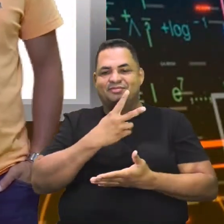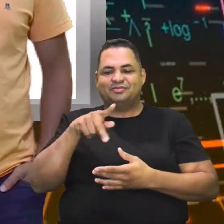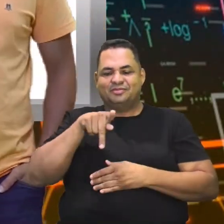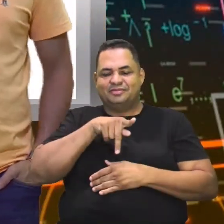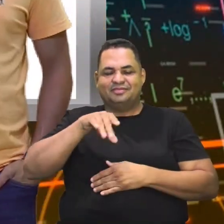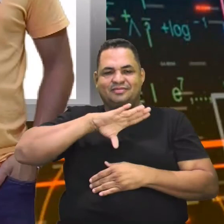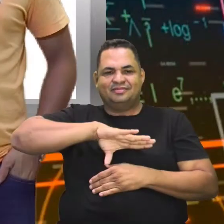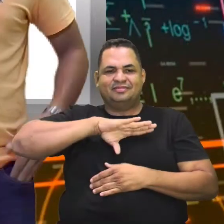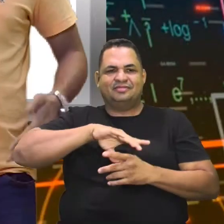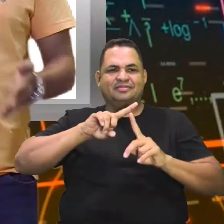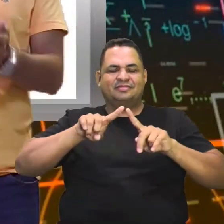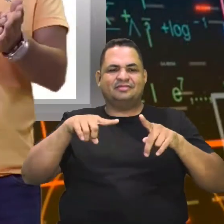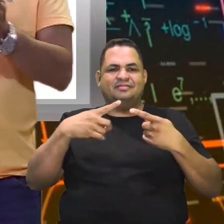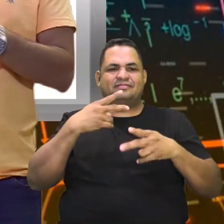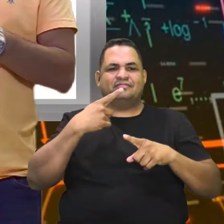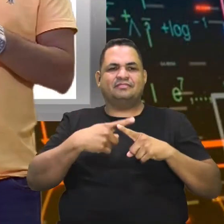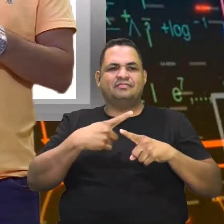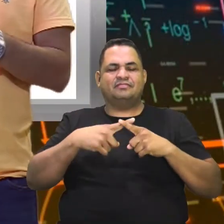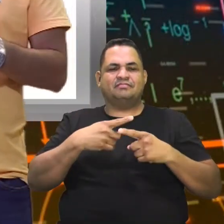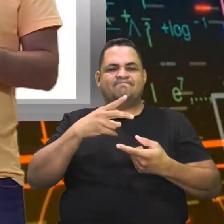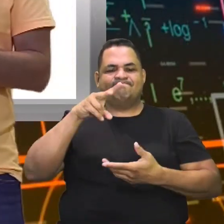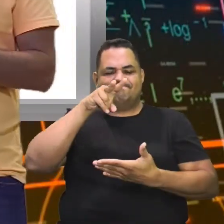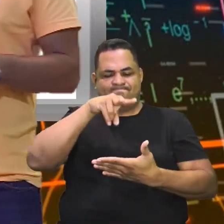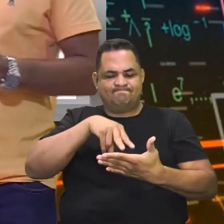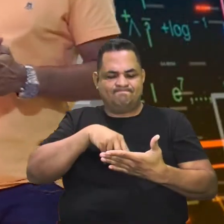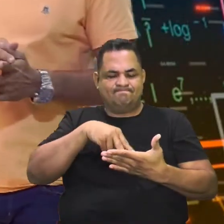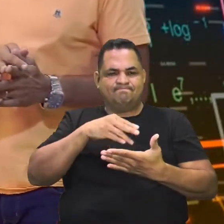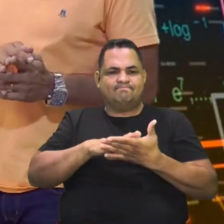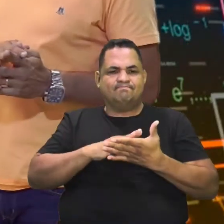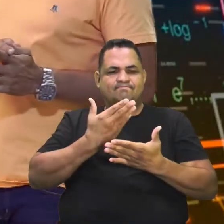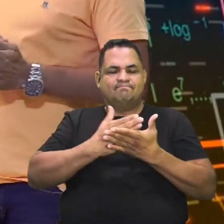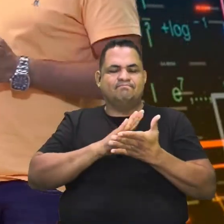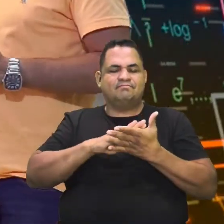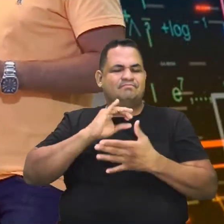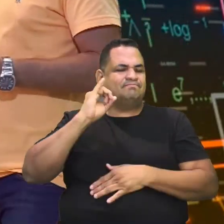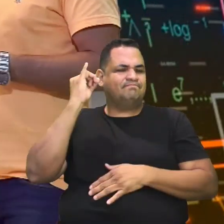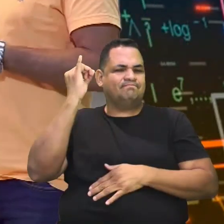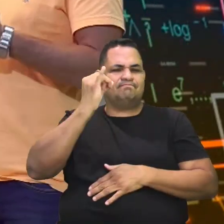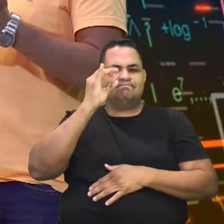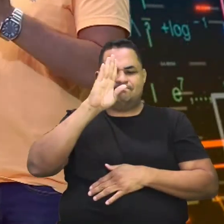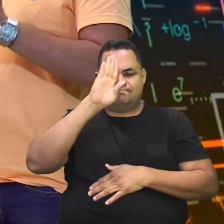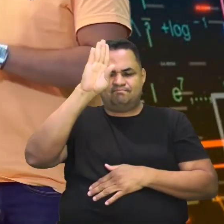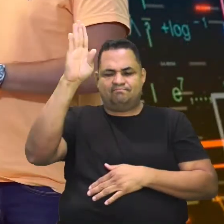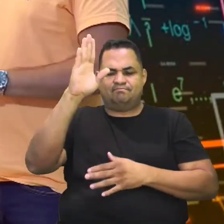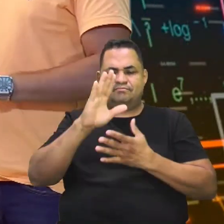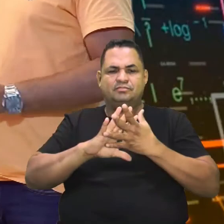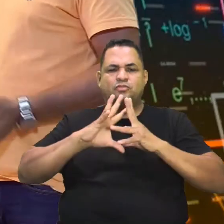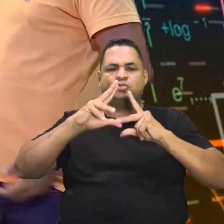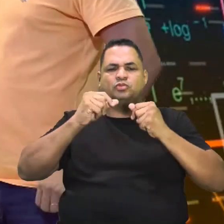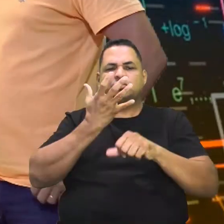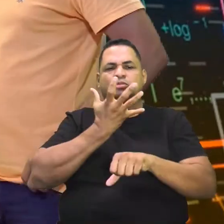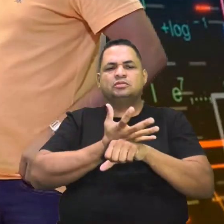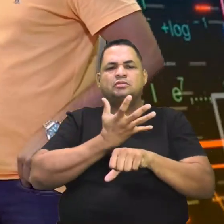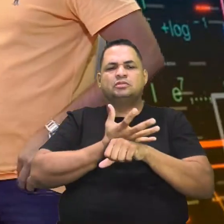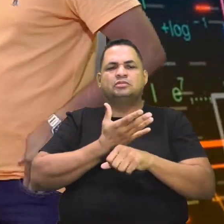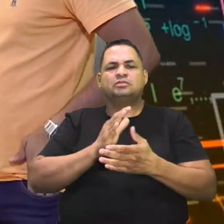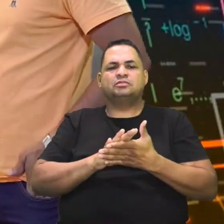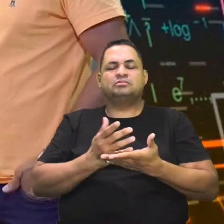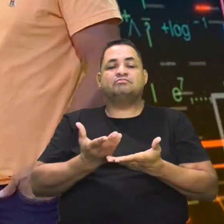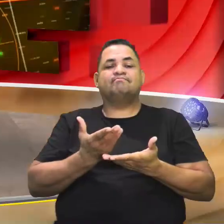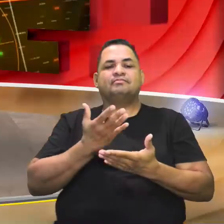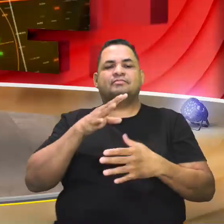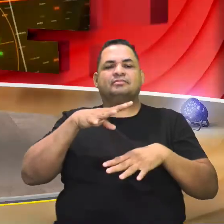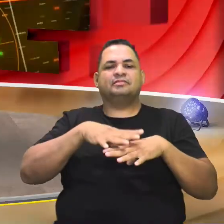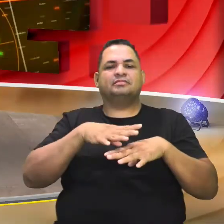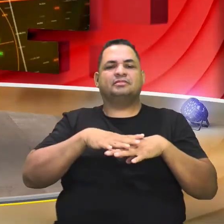Se remete a elas. Mas assim, porque a leitura e a interpretação é indispensável em todas as disciplinas. E a matemática, antigamente,